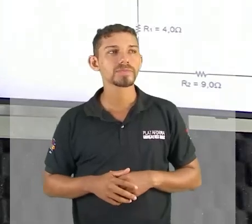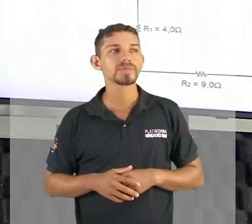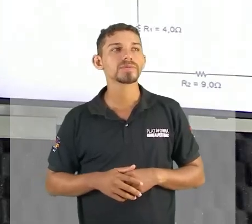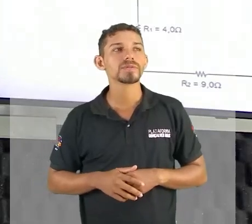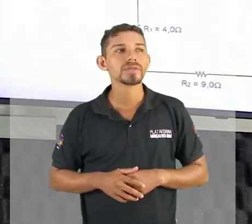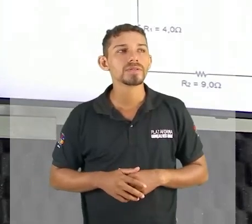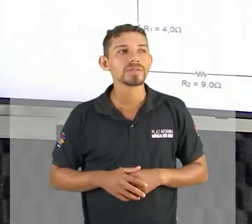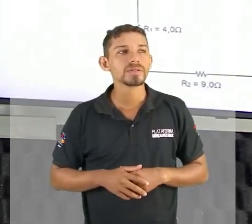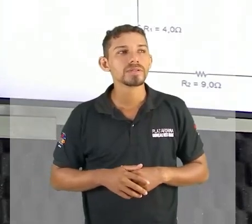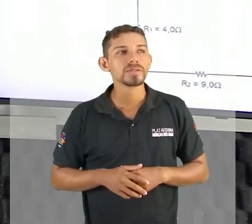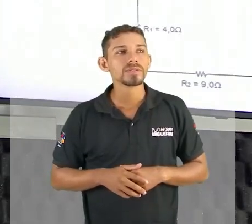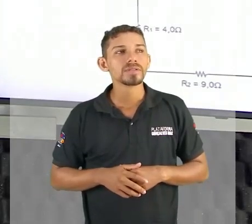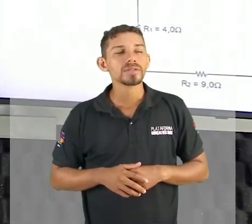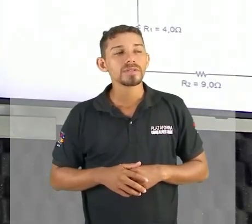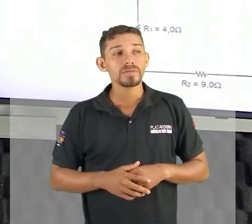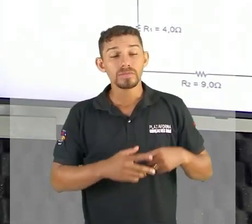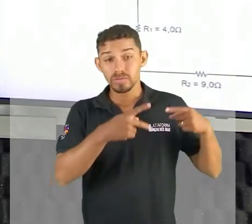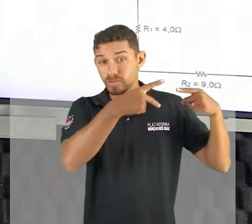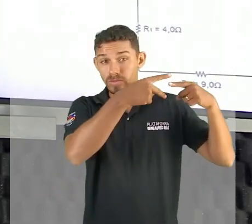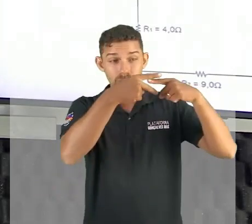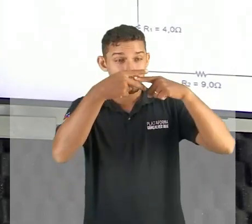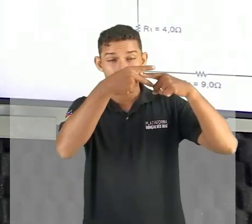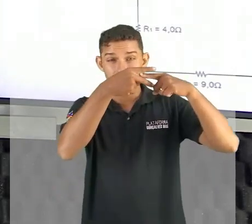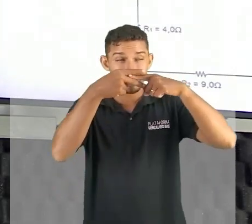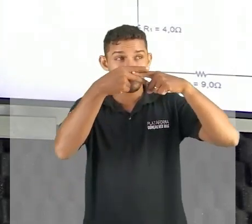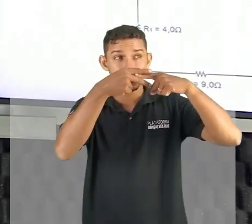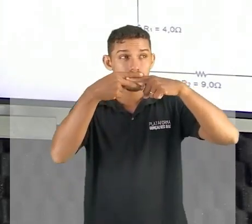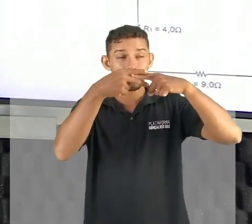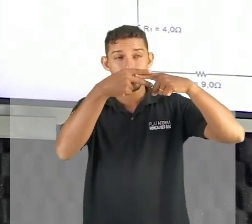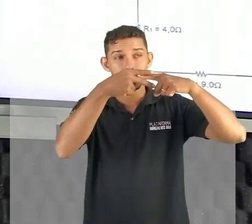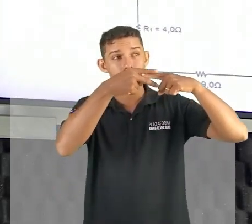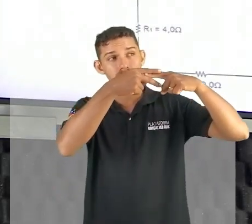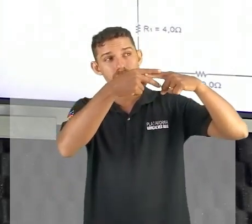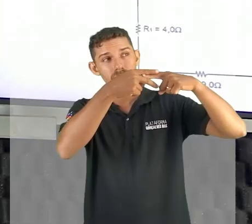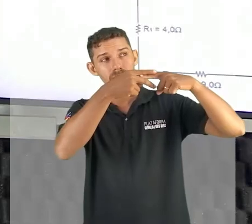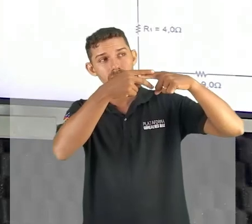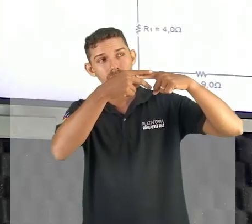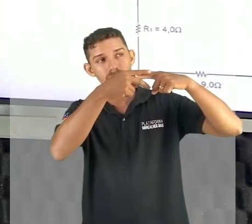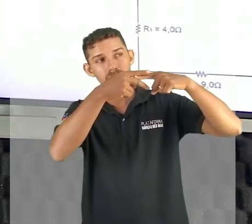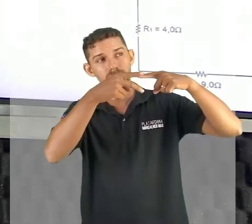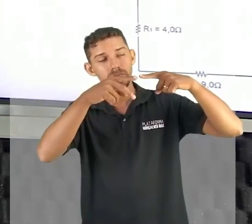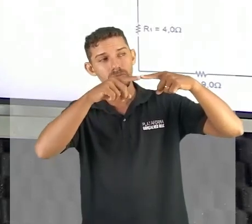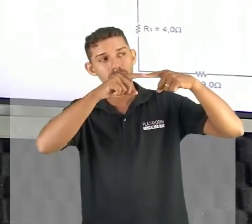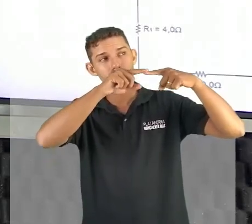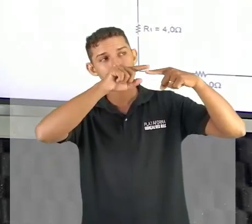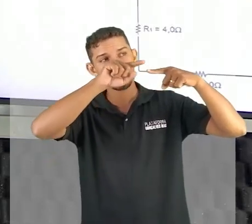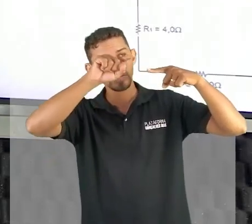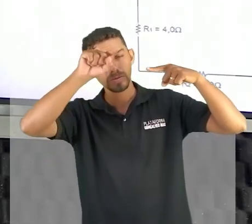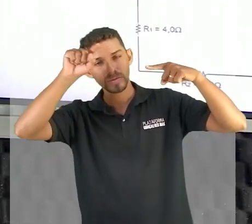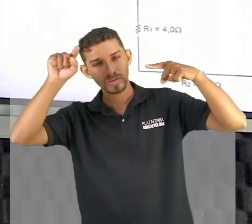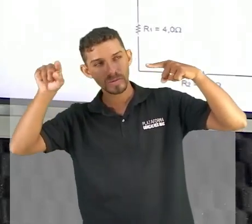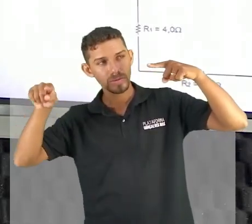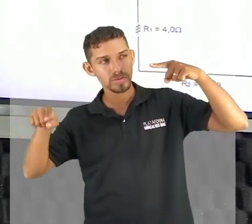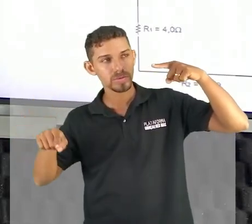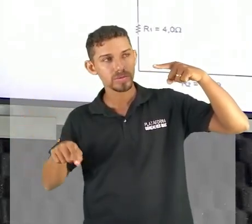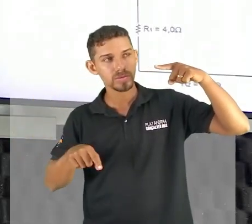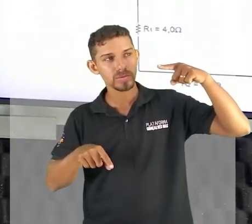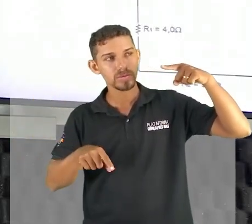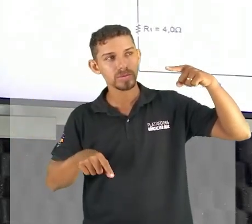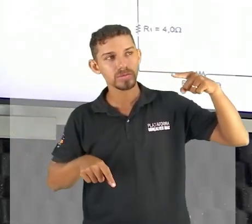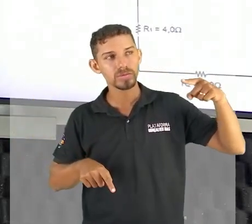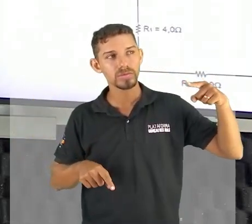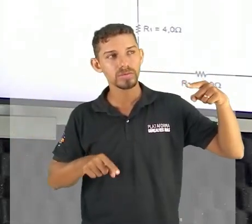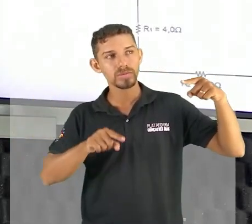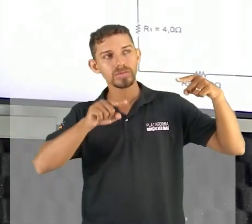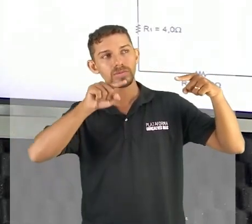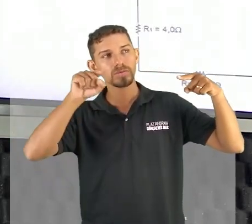sinal que a gente coloca é o sinal que a gente tá chegando no elemento então vamos aqui ó eu vou fazer esse sentido horário então vou aqui ó